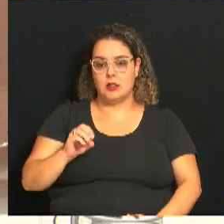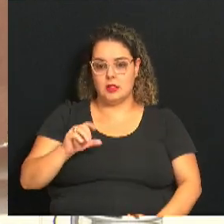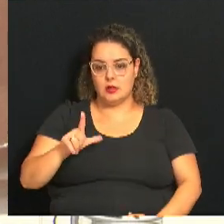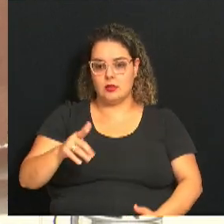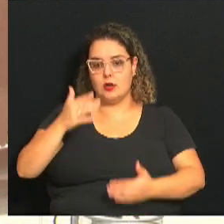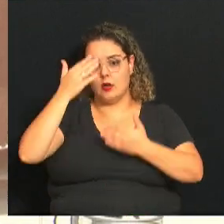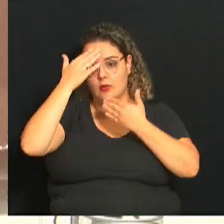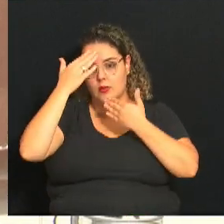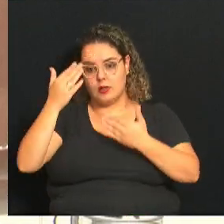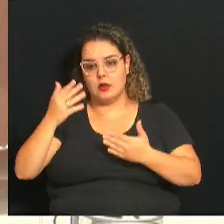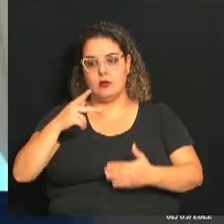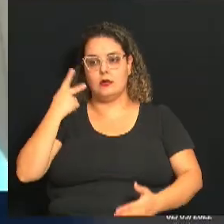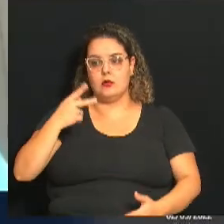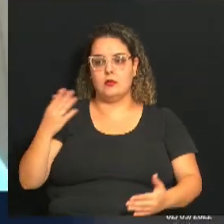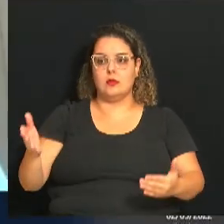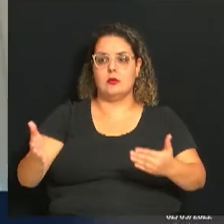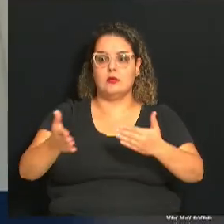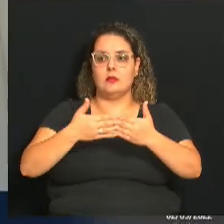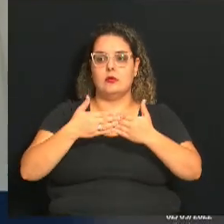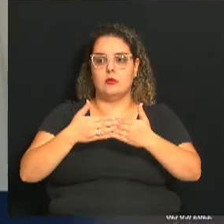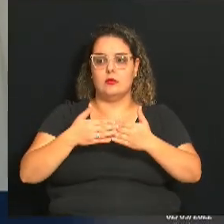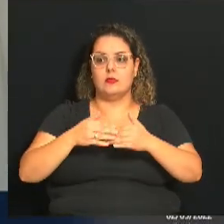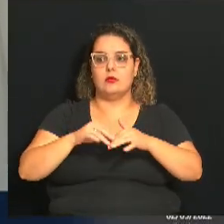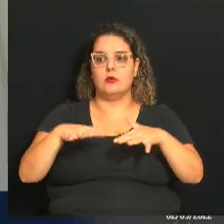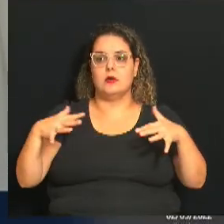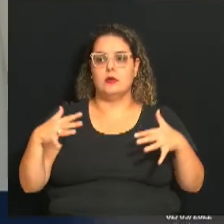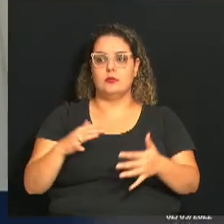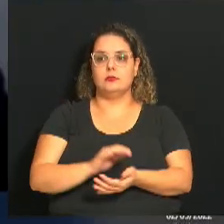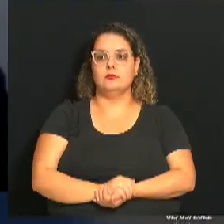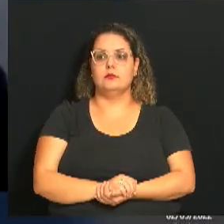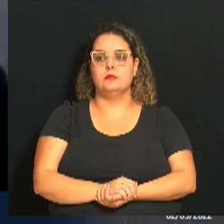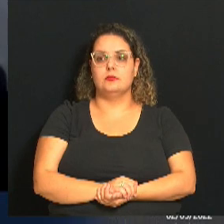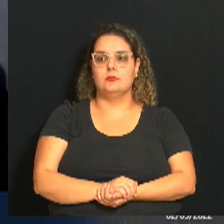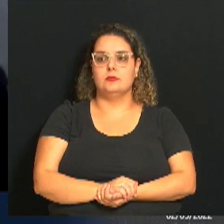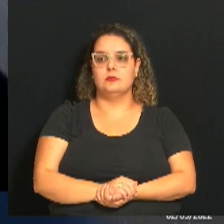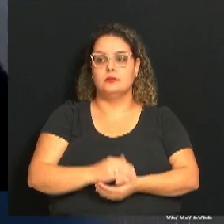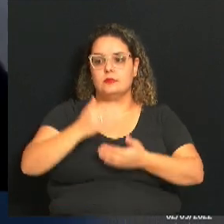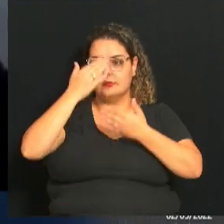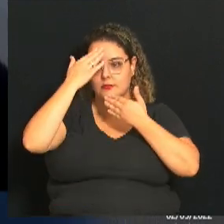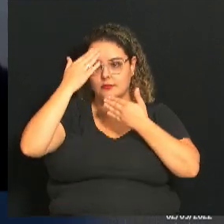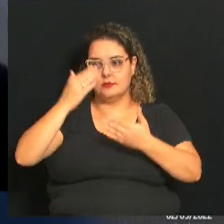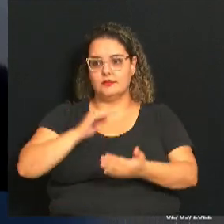Um abraço e está encerrada a sessão. Obrigada.